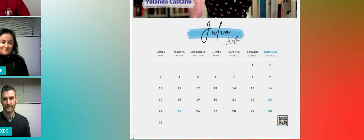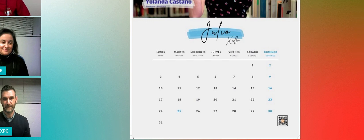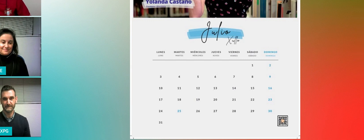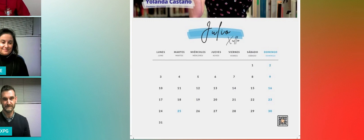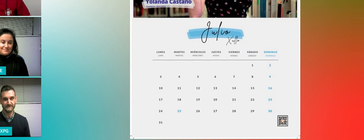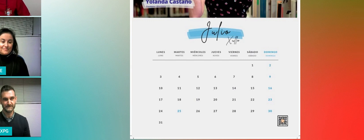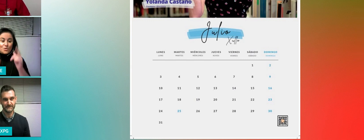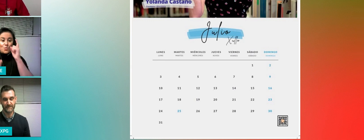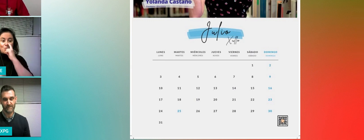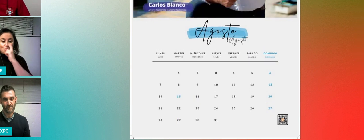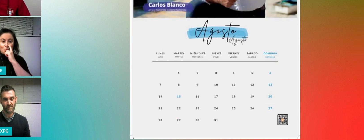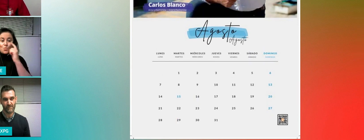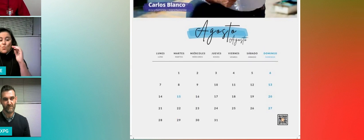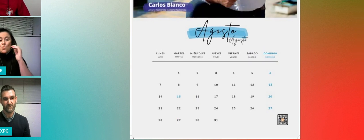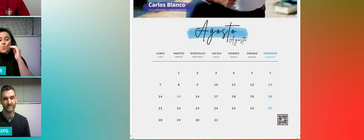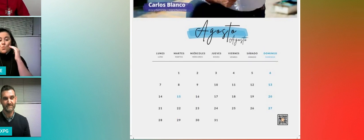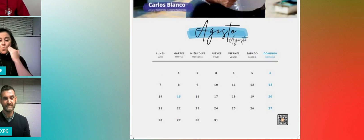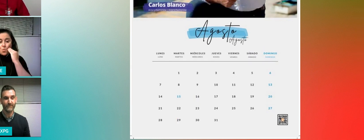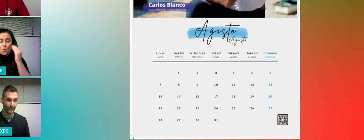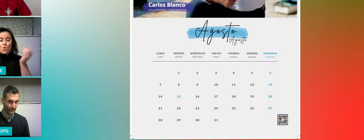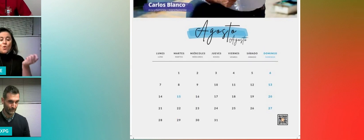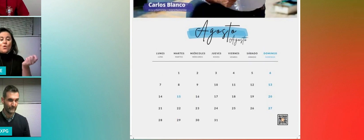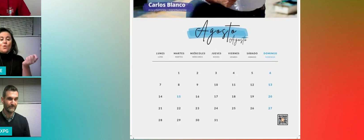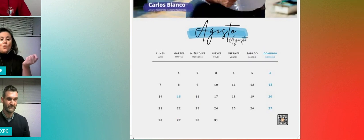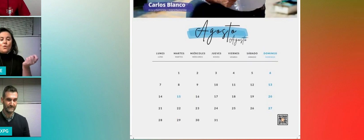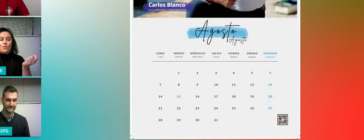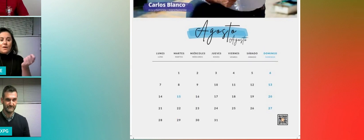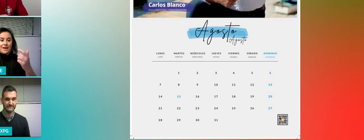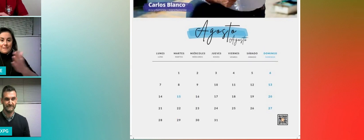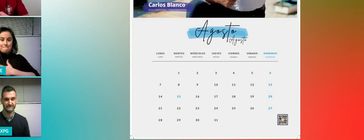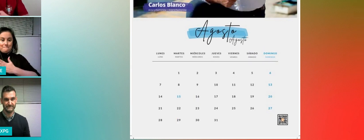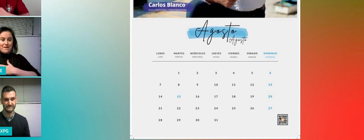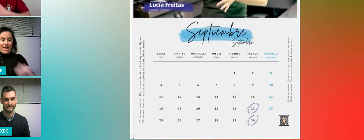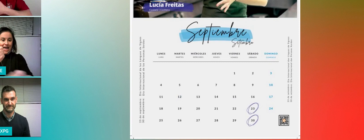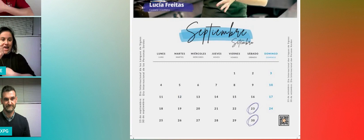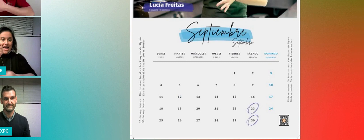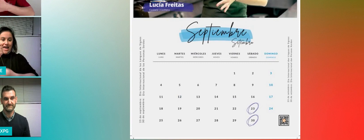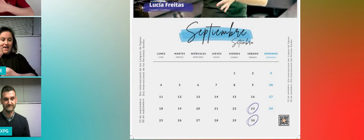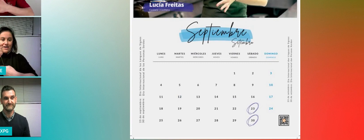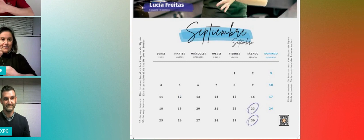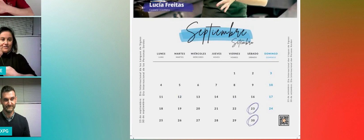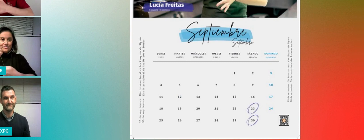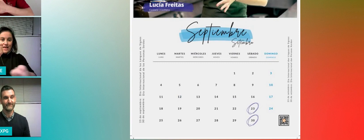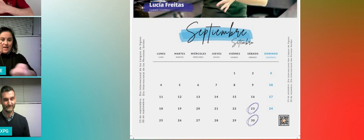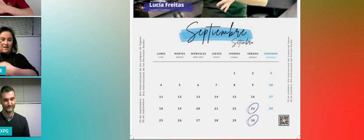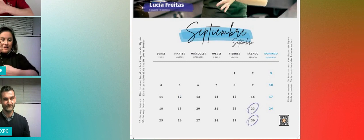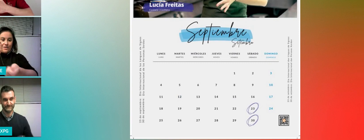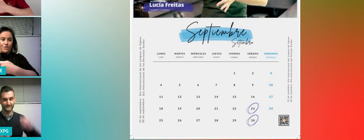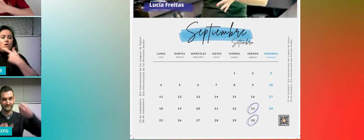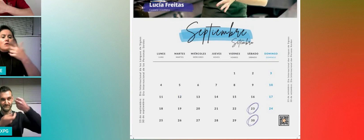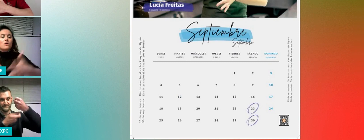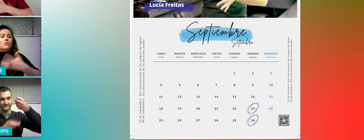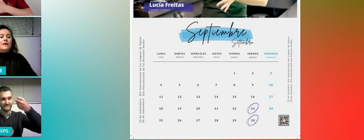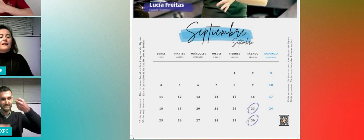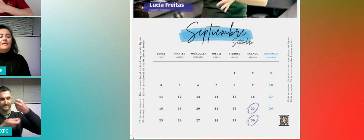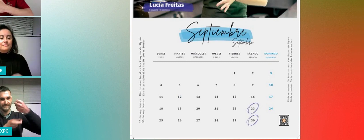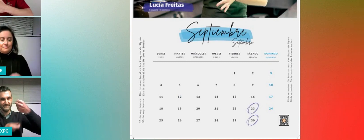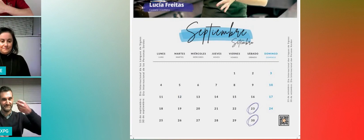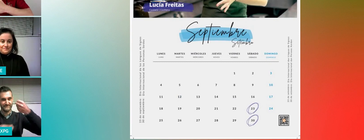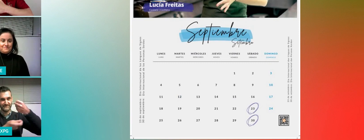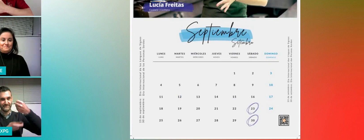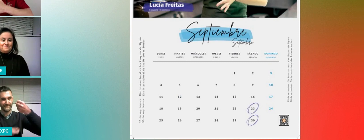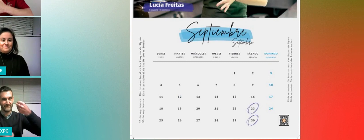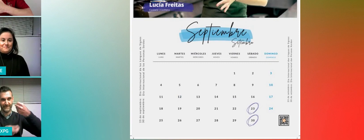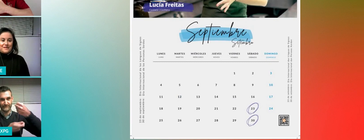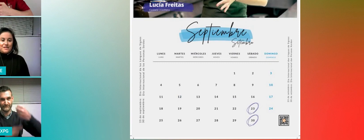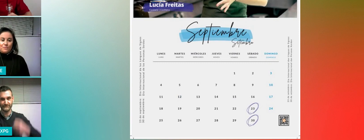Junho. Julho. Julho. Este é o meu, agosto. Como é assim? Agosto é assim?